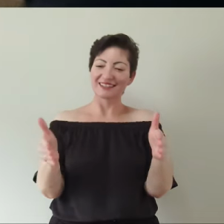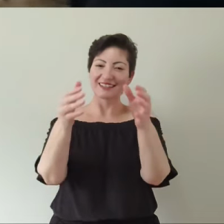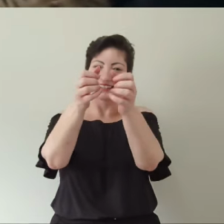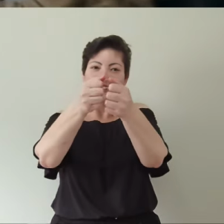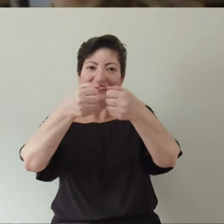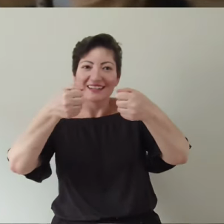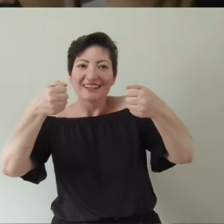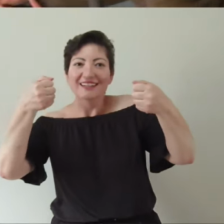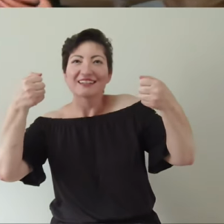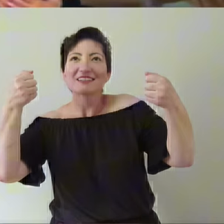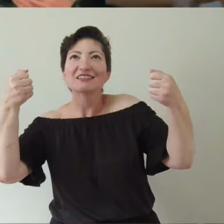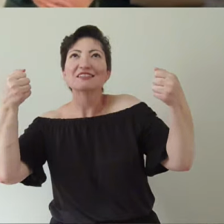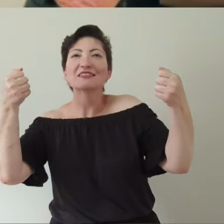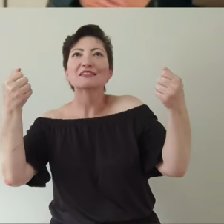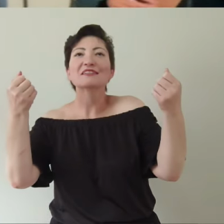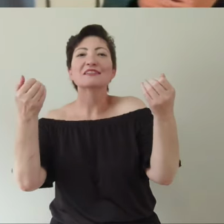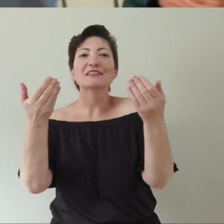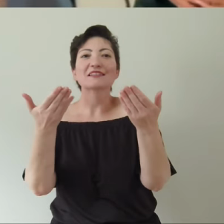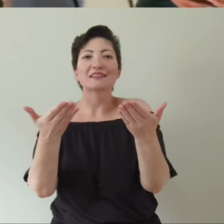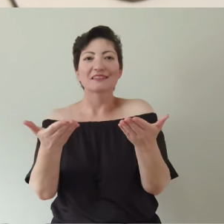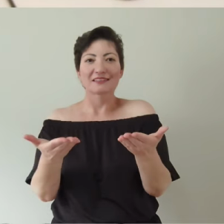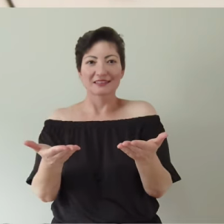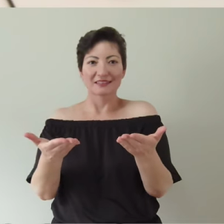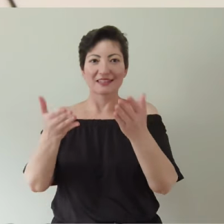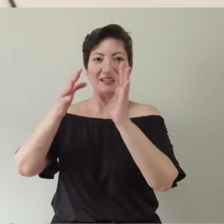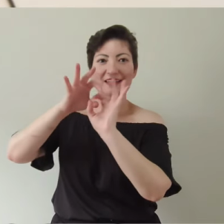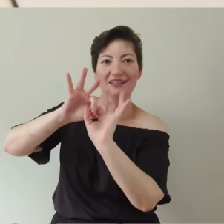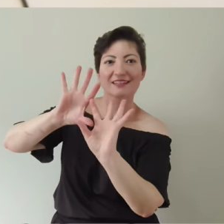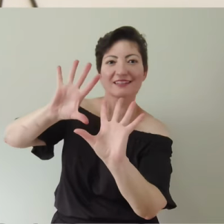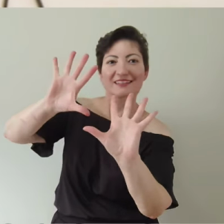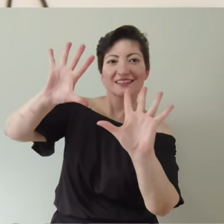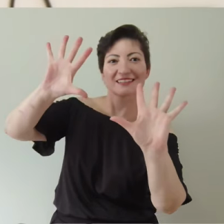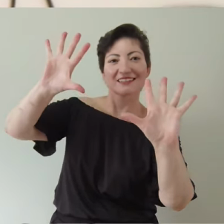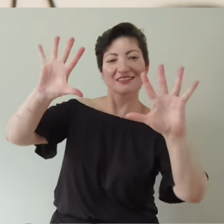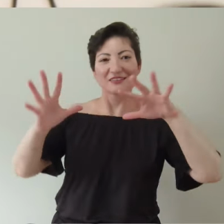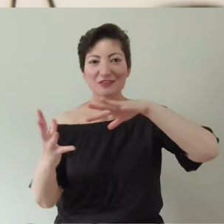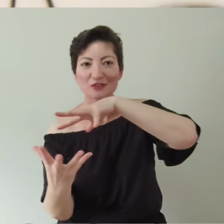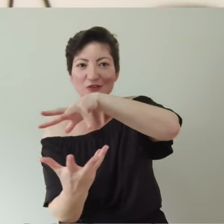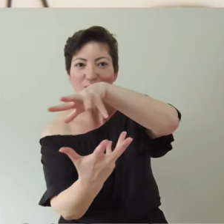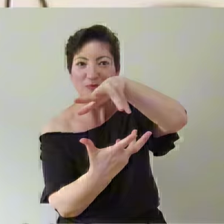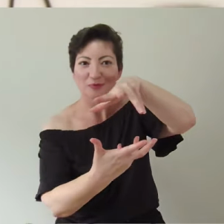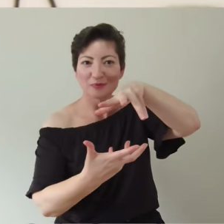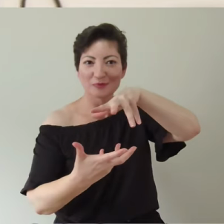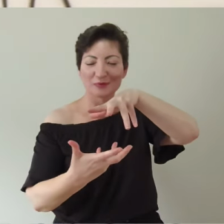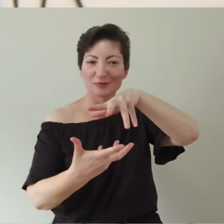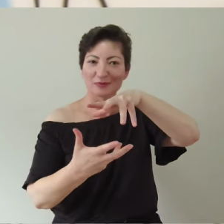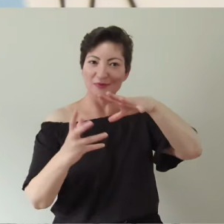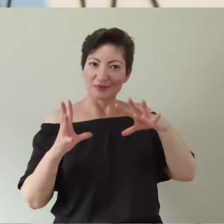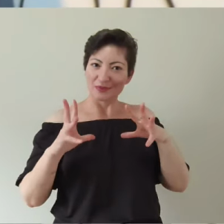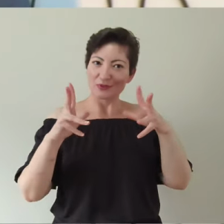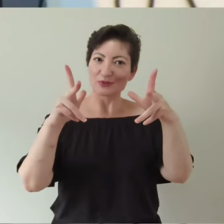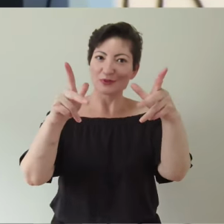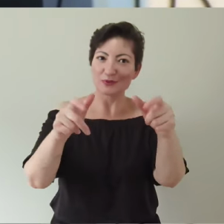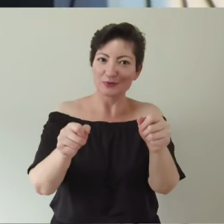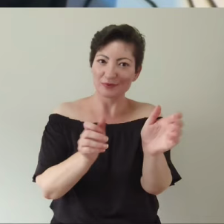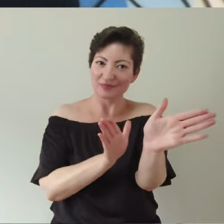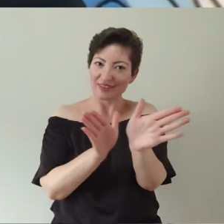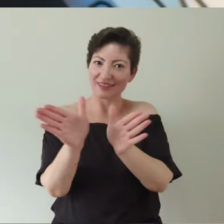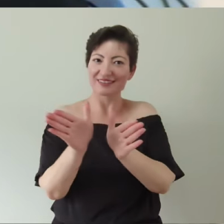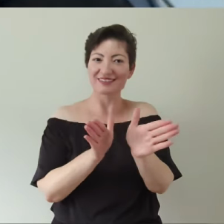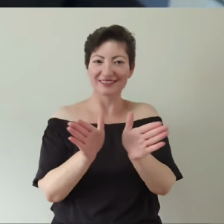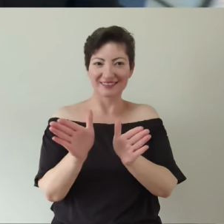aberta e esperando para estar livre pelo mundo, para que todos tenham acesso a